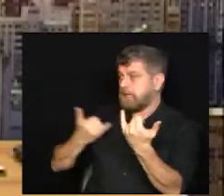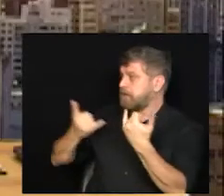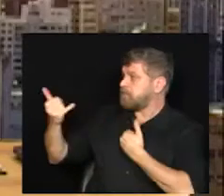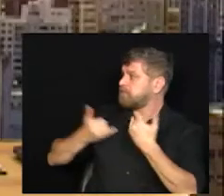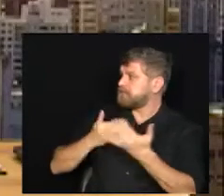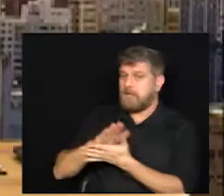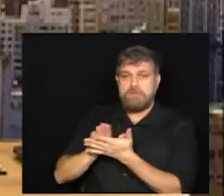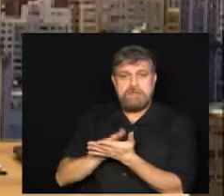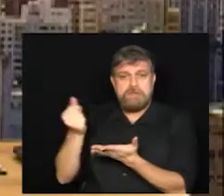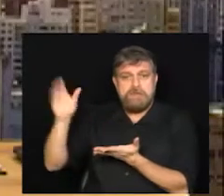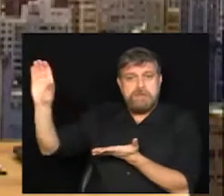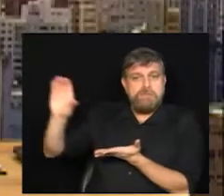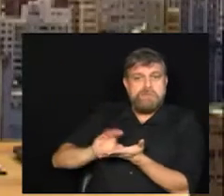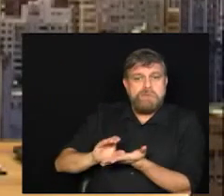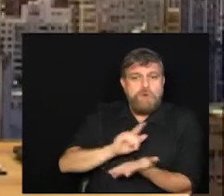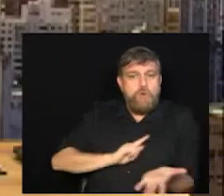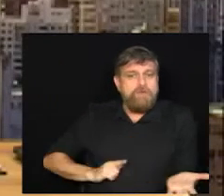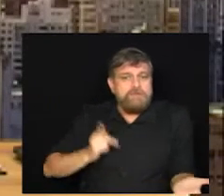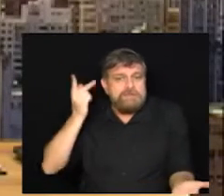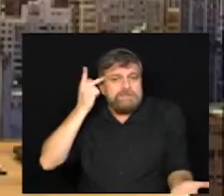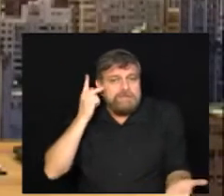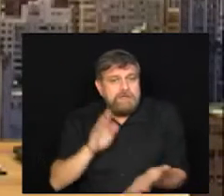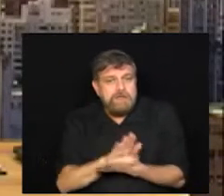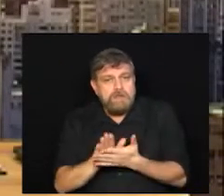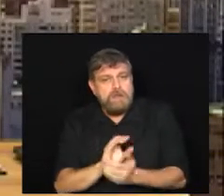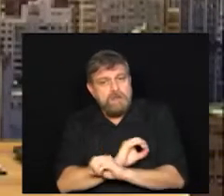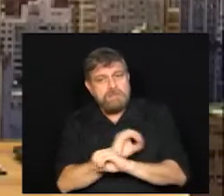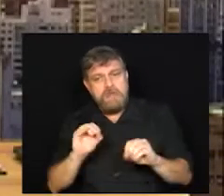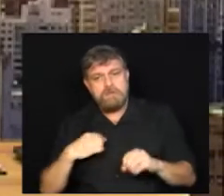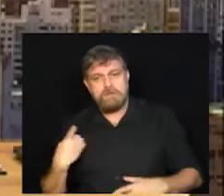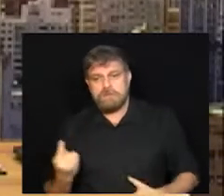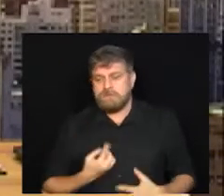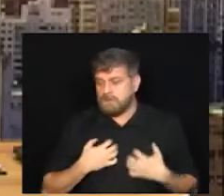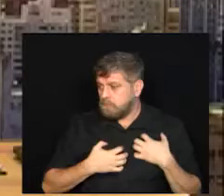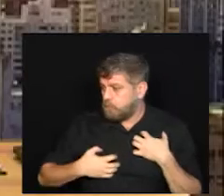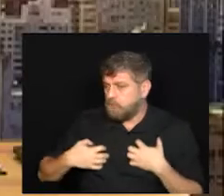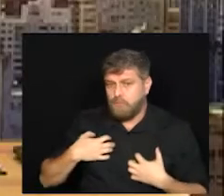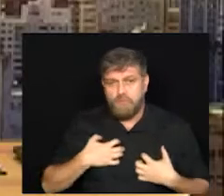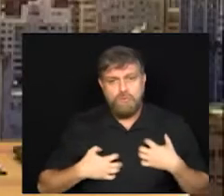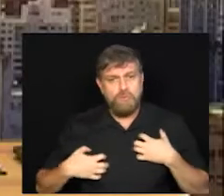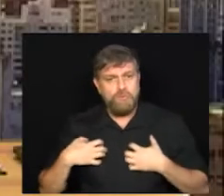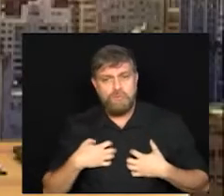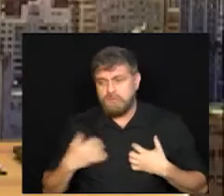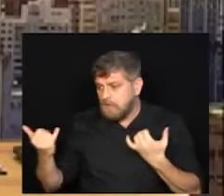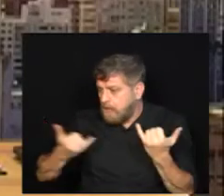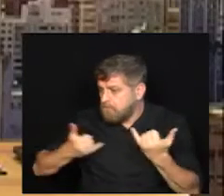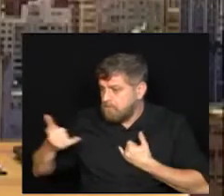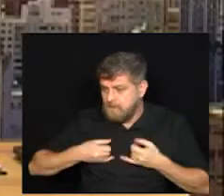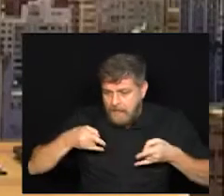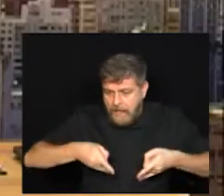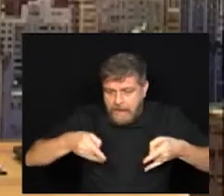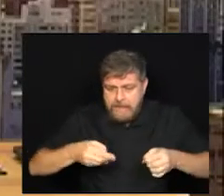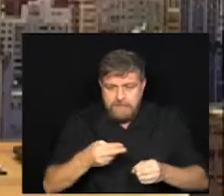repasse de recursos do Estado, isso que nos deixa angustiados, nem a informação de ampliação de leitos da